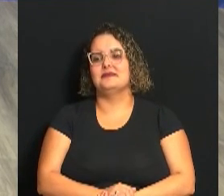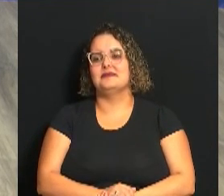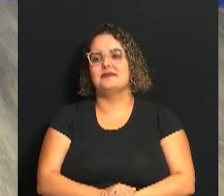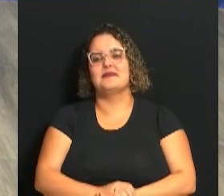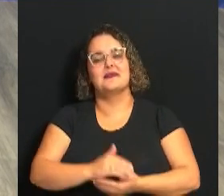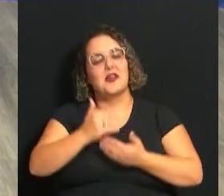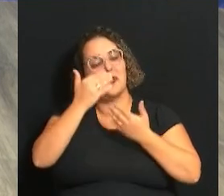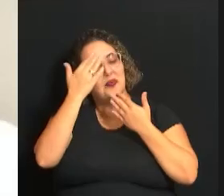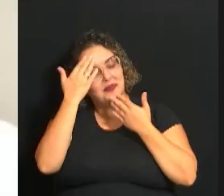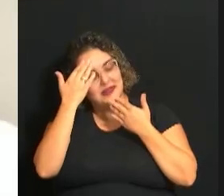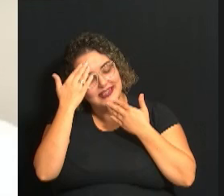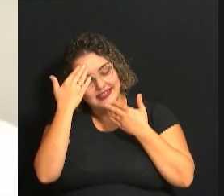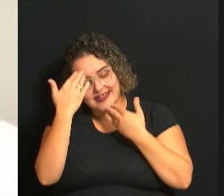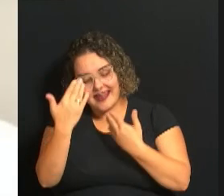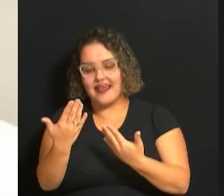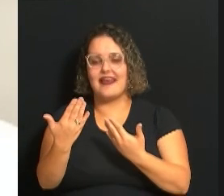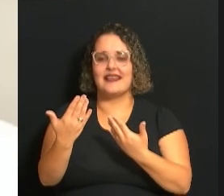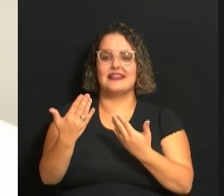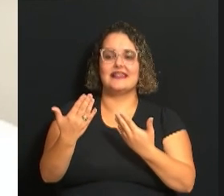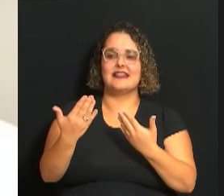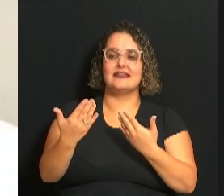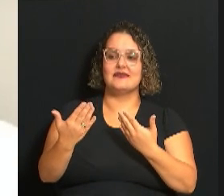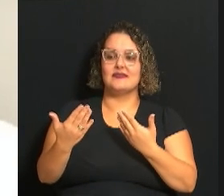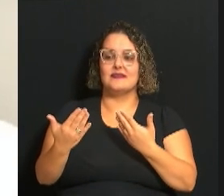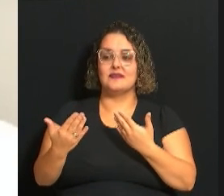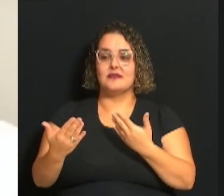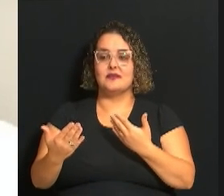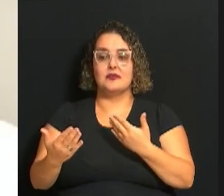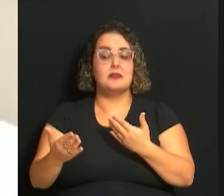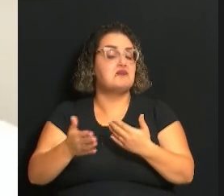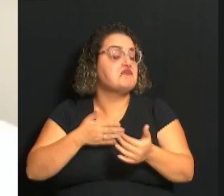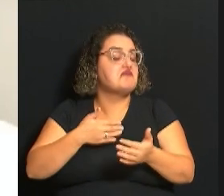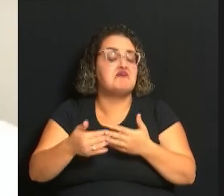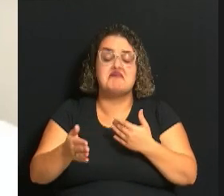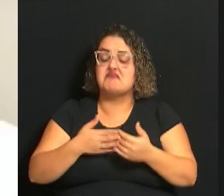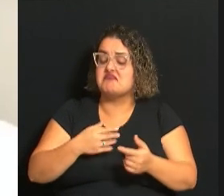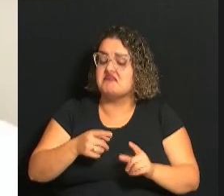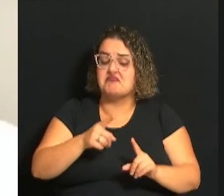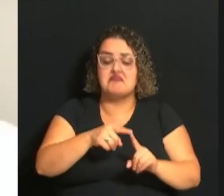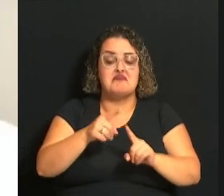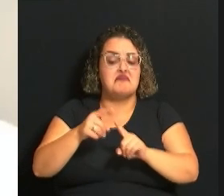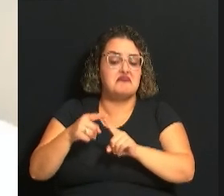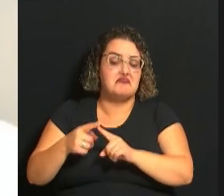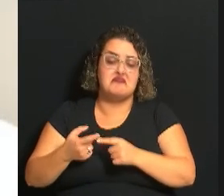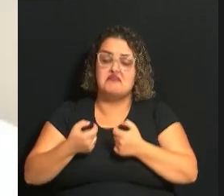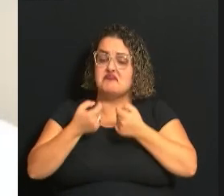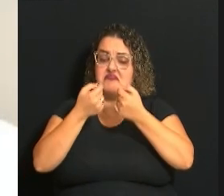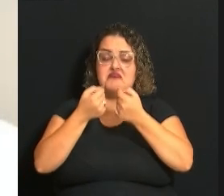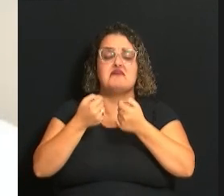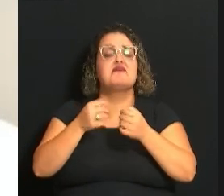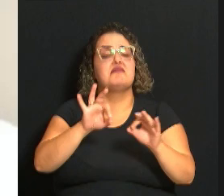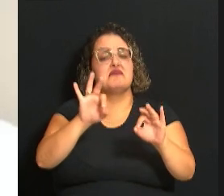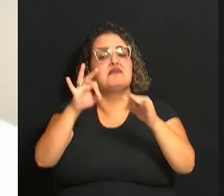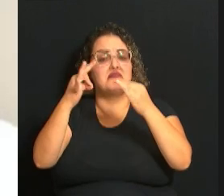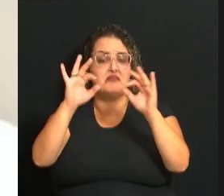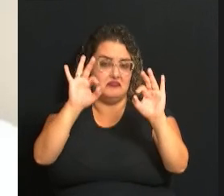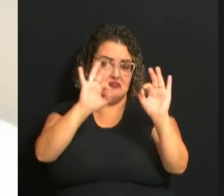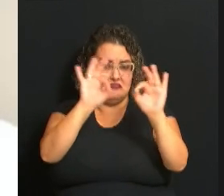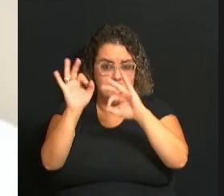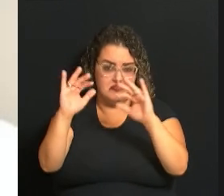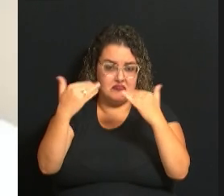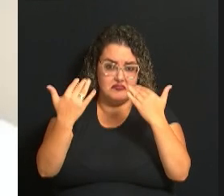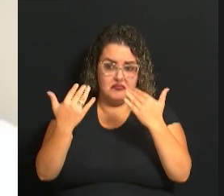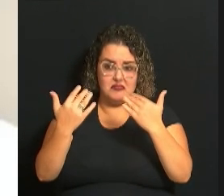Muitíssimo obrigada, né? Independente do tipo de câncer, né, que você que está assistindo esteja passando, eu falo que não é porque eu tive